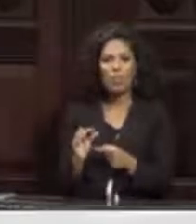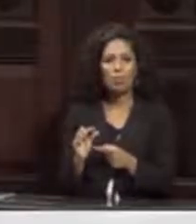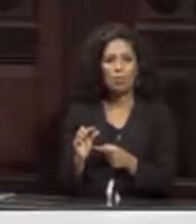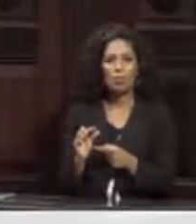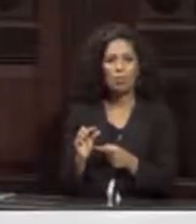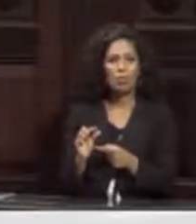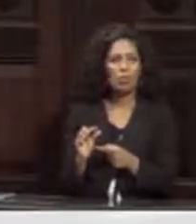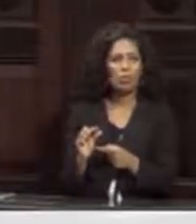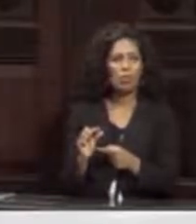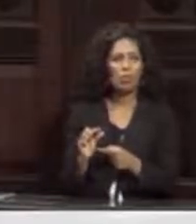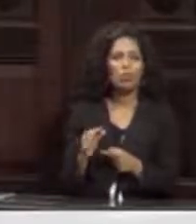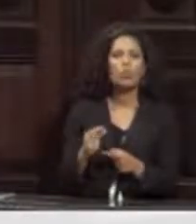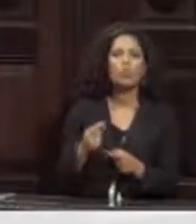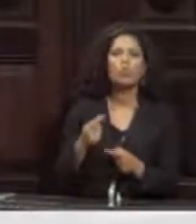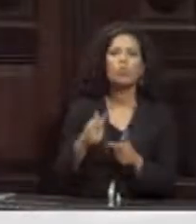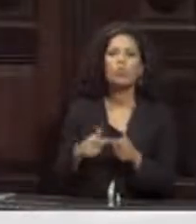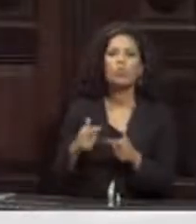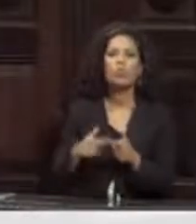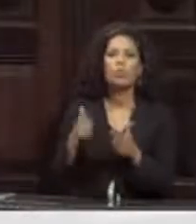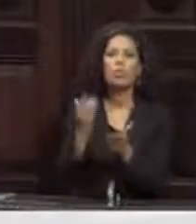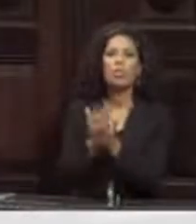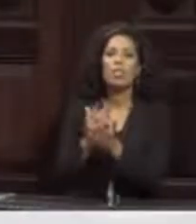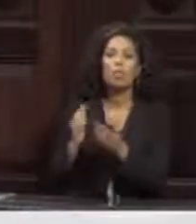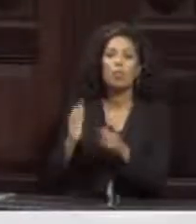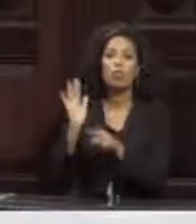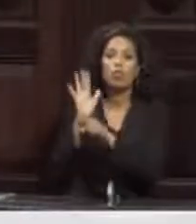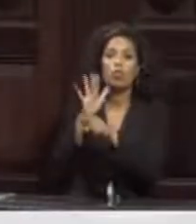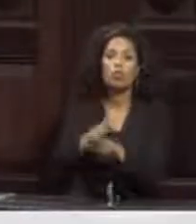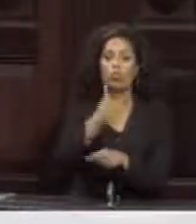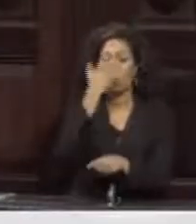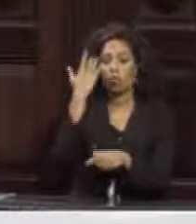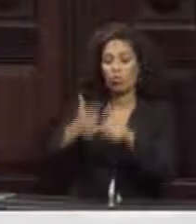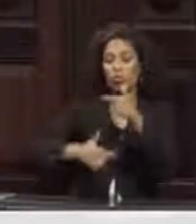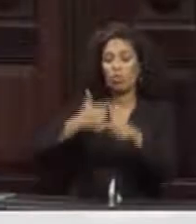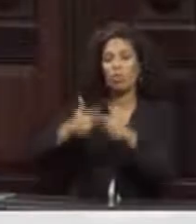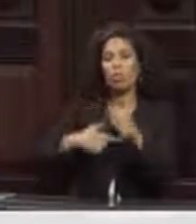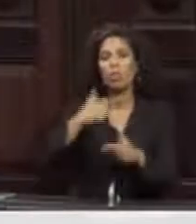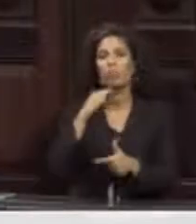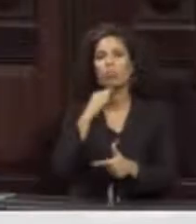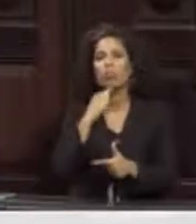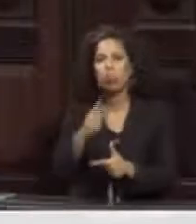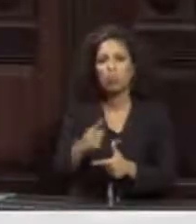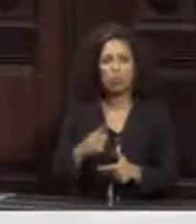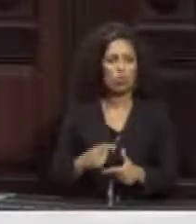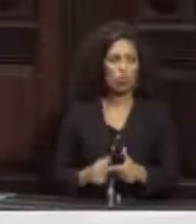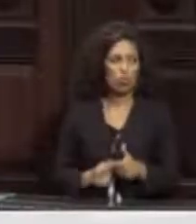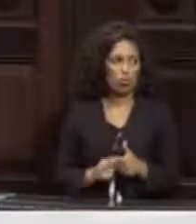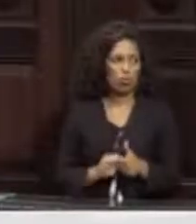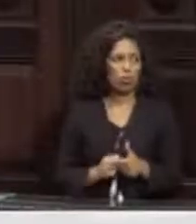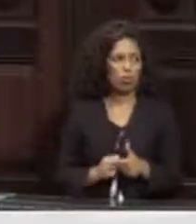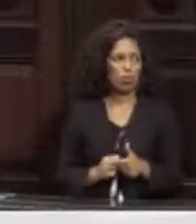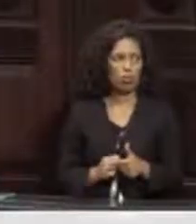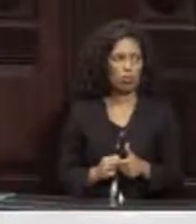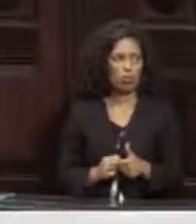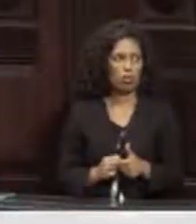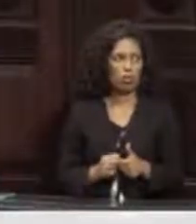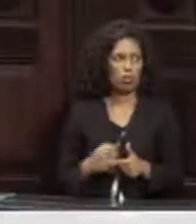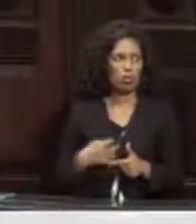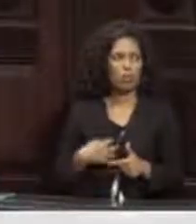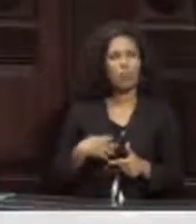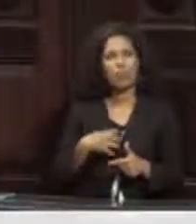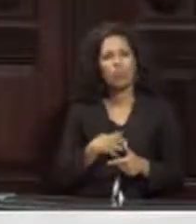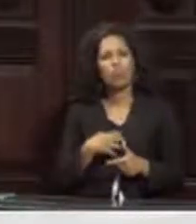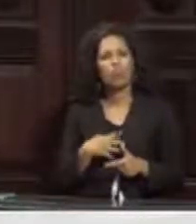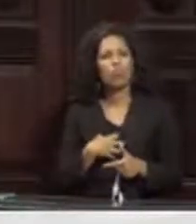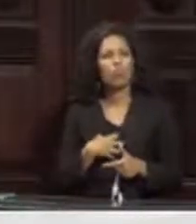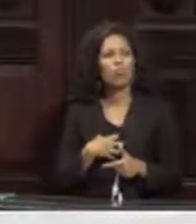o futuro dos servidores do Estado do Rio de Janeiro? Então, posso me sentir